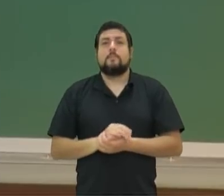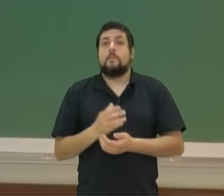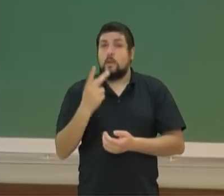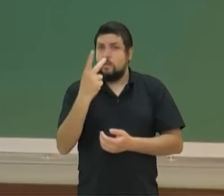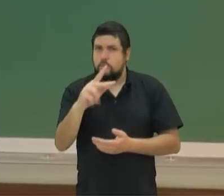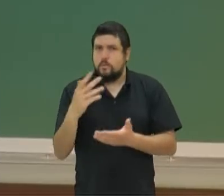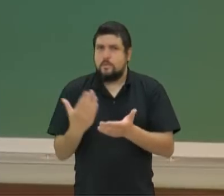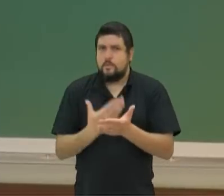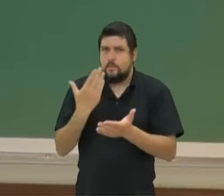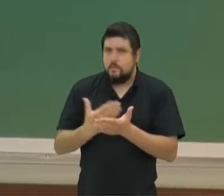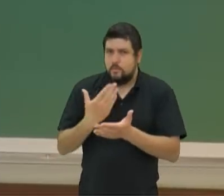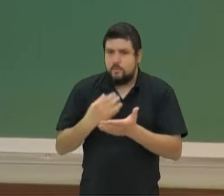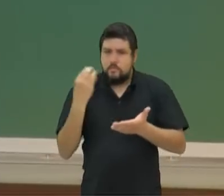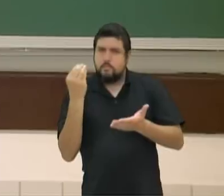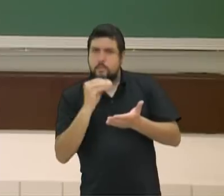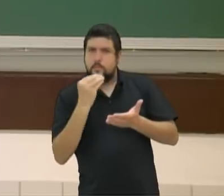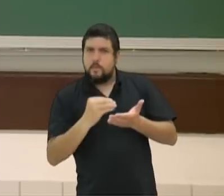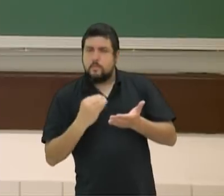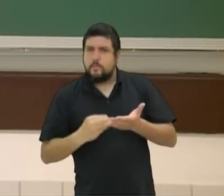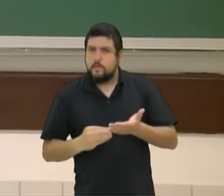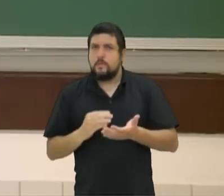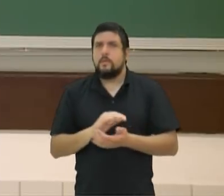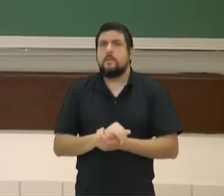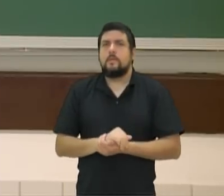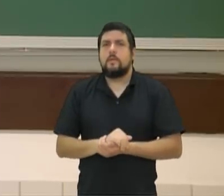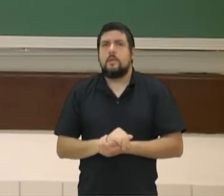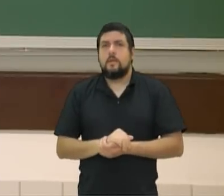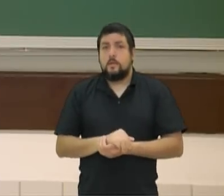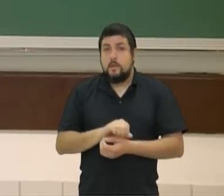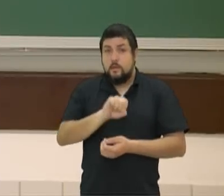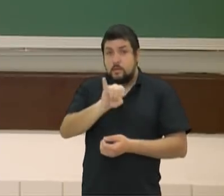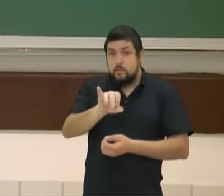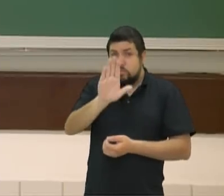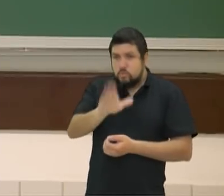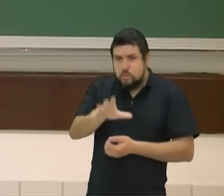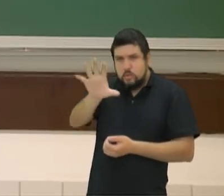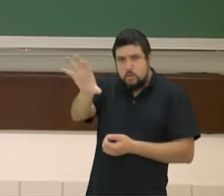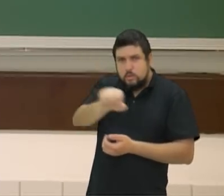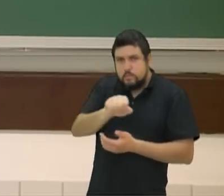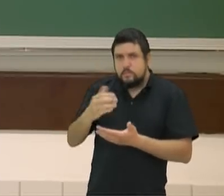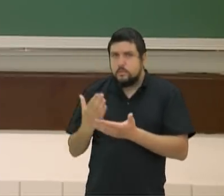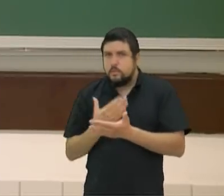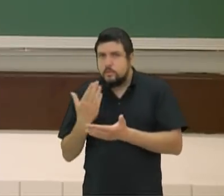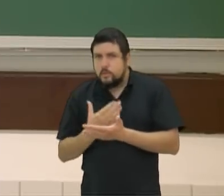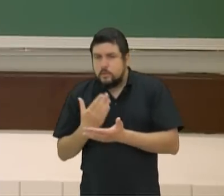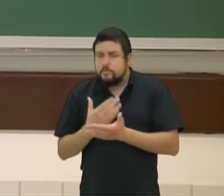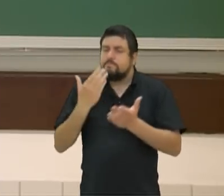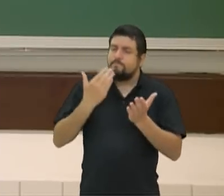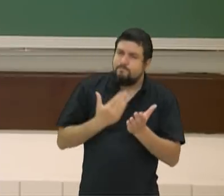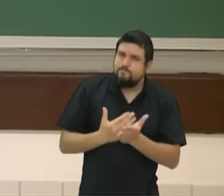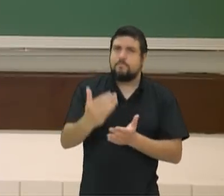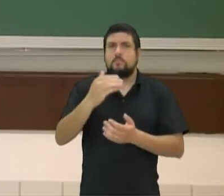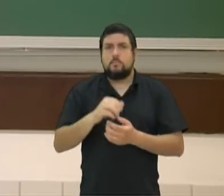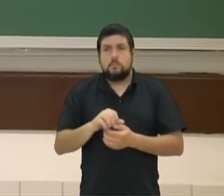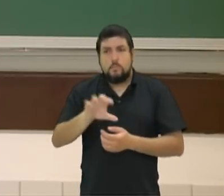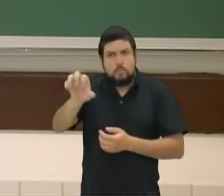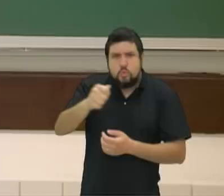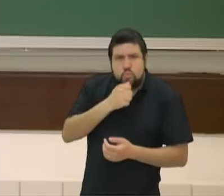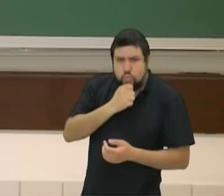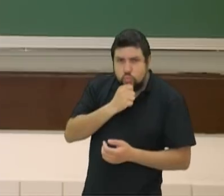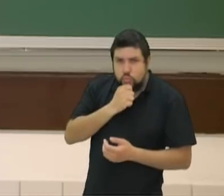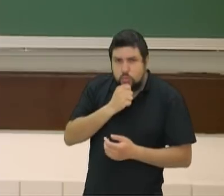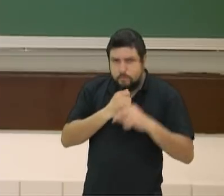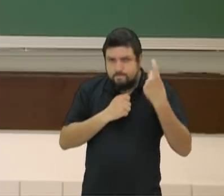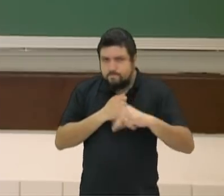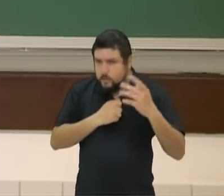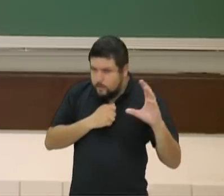anotar tudo aquilo que a gente for comentar. Então, se você já pegou o seu caderno, vamos começar. Se você não pegou ainda, corre lá, dá